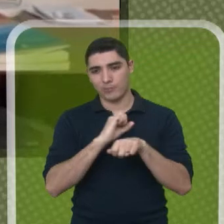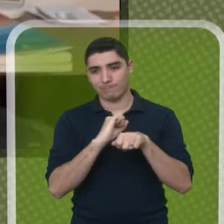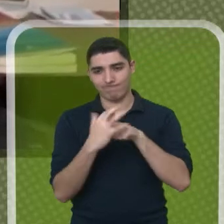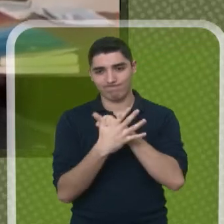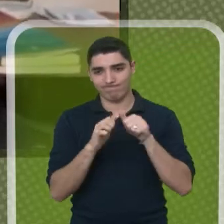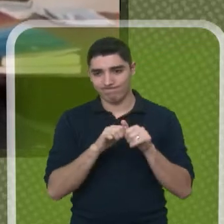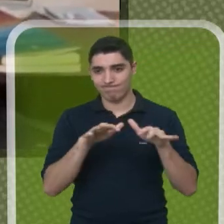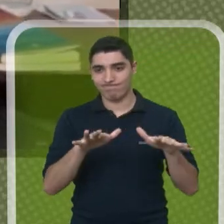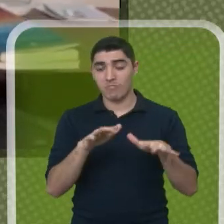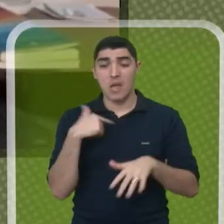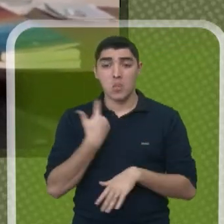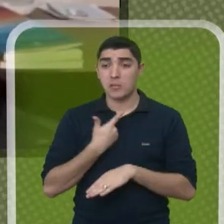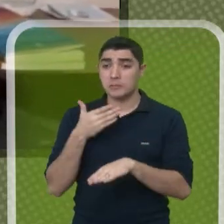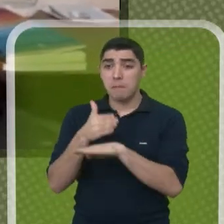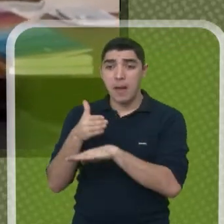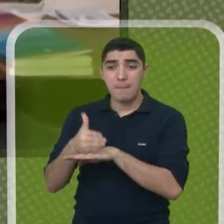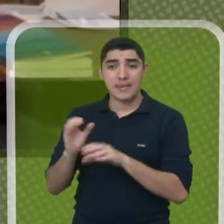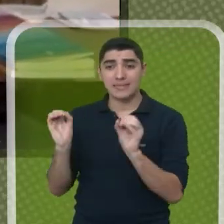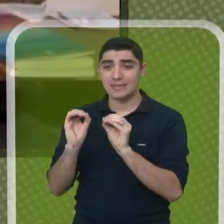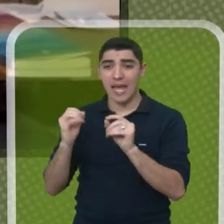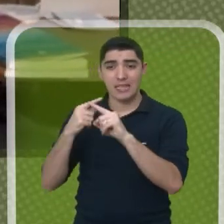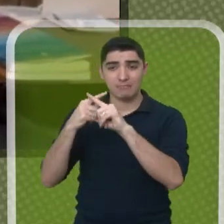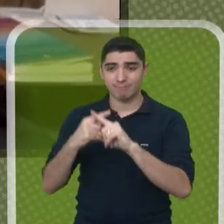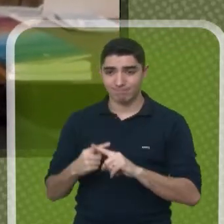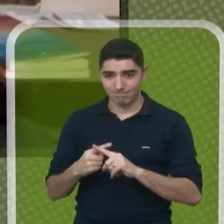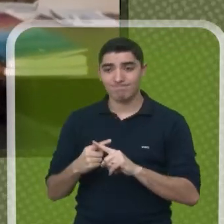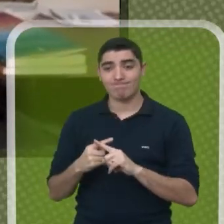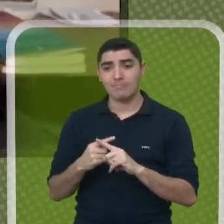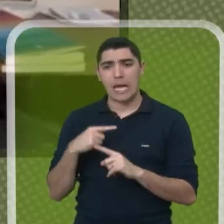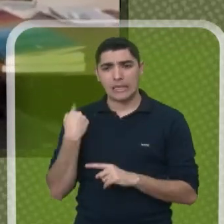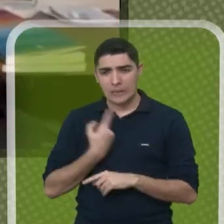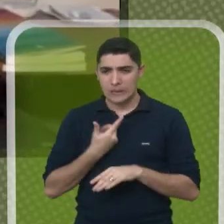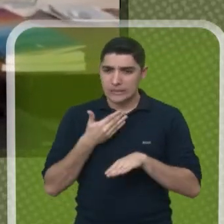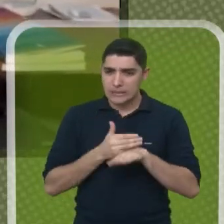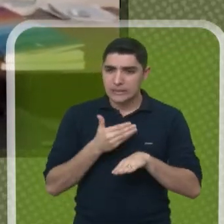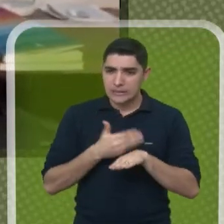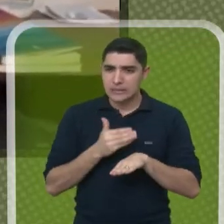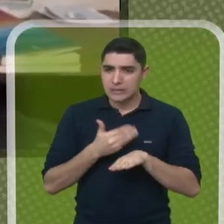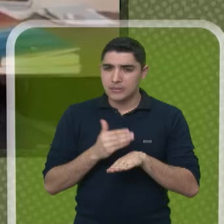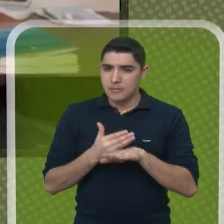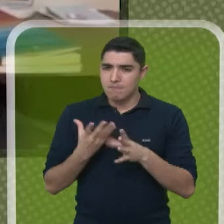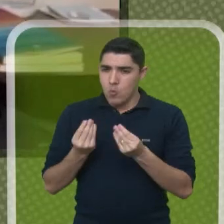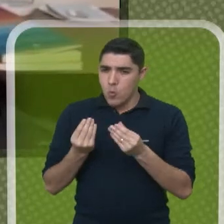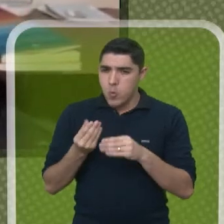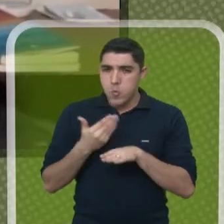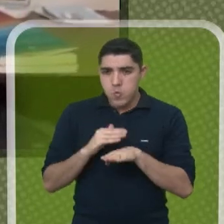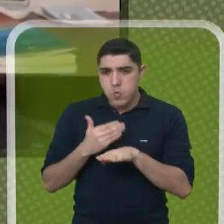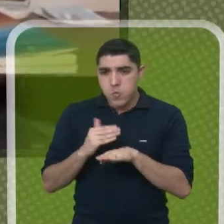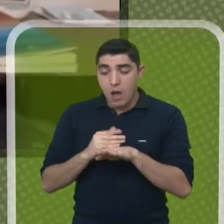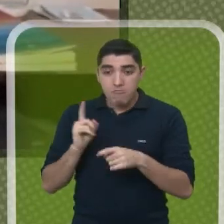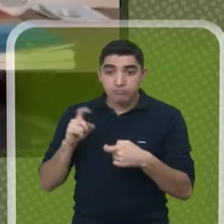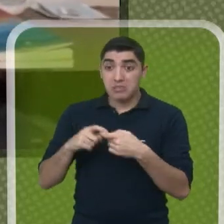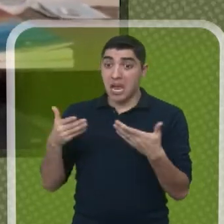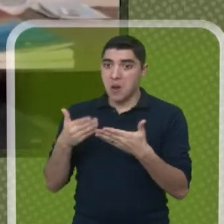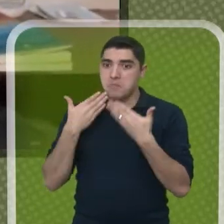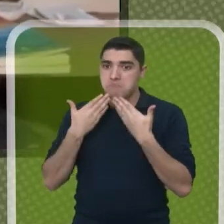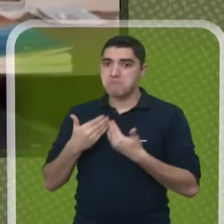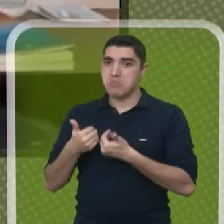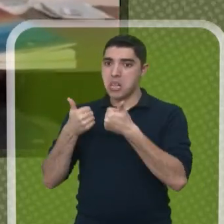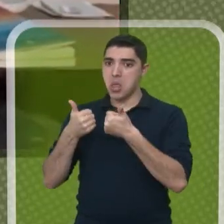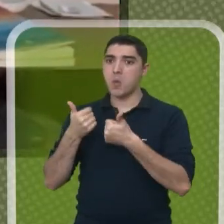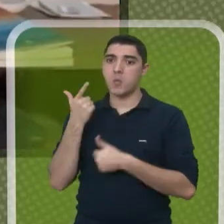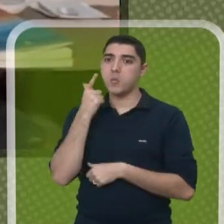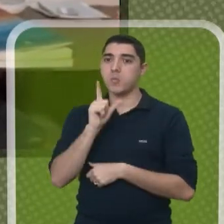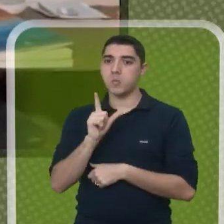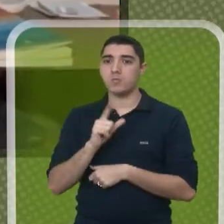gente não conseguiu participar de nenhum campeonato. Então a gente se preparou bastante para nosso retorno e a gente conseguiu bons resultados.